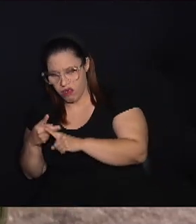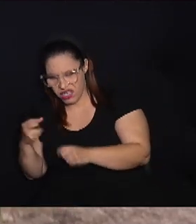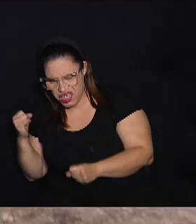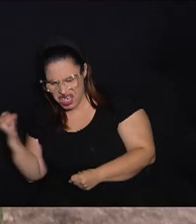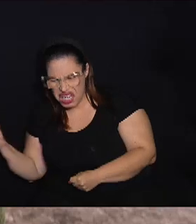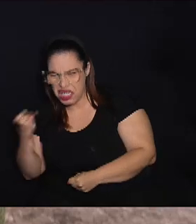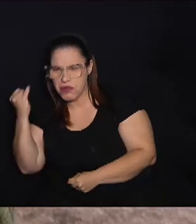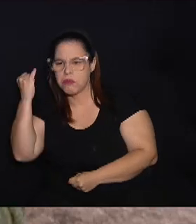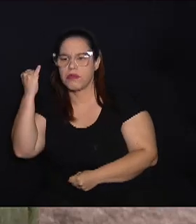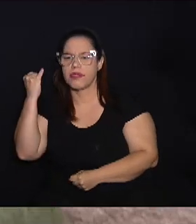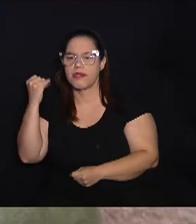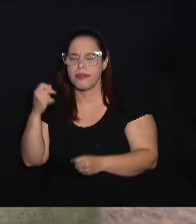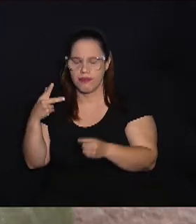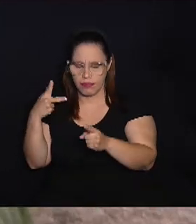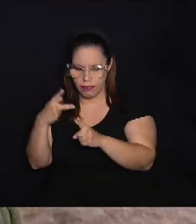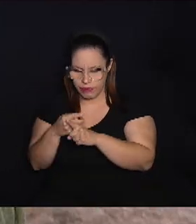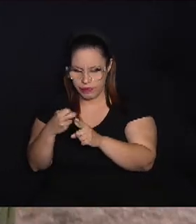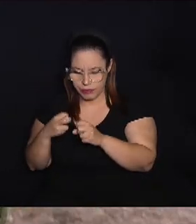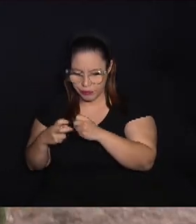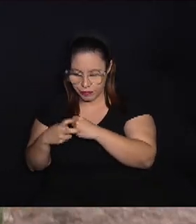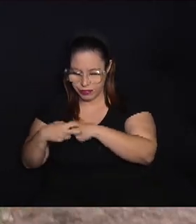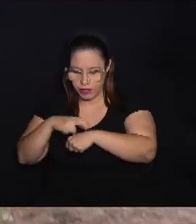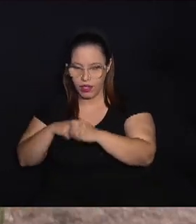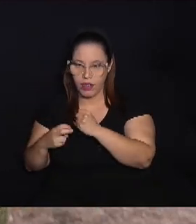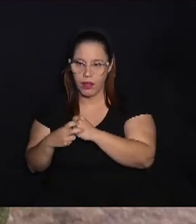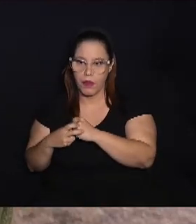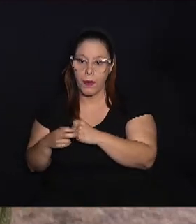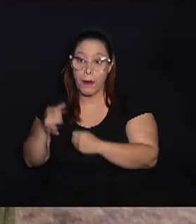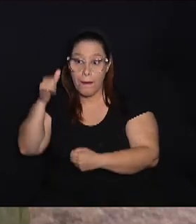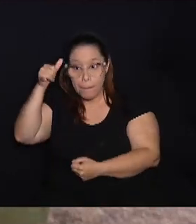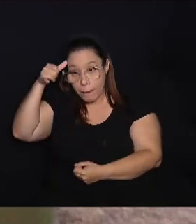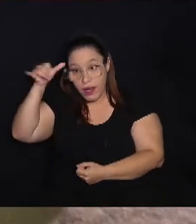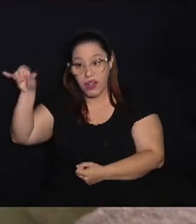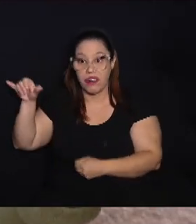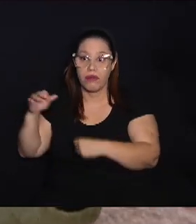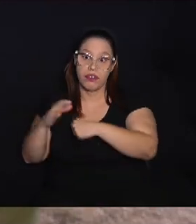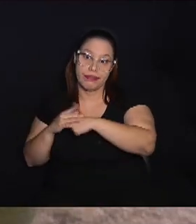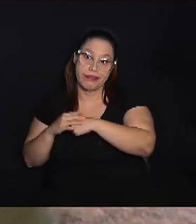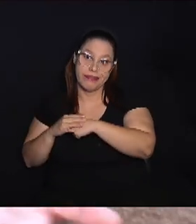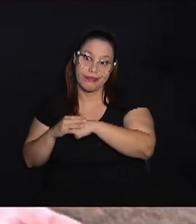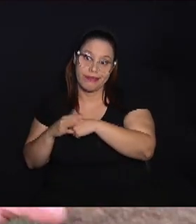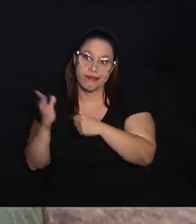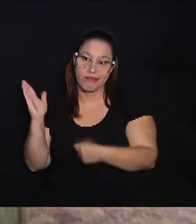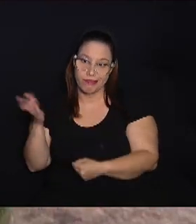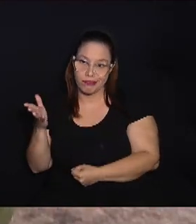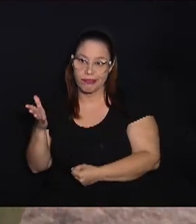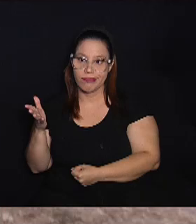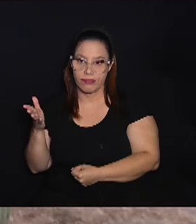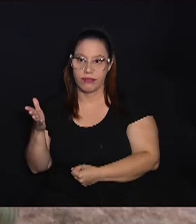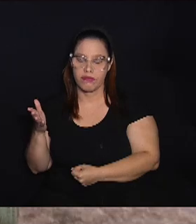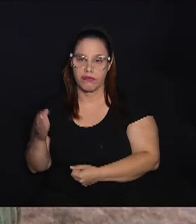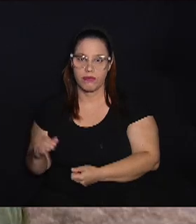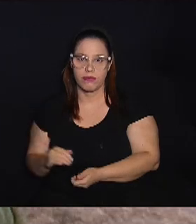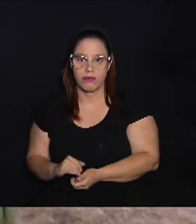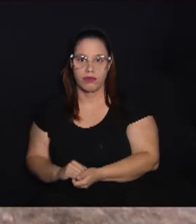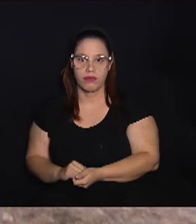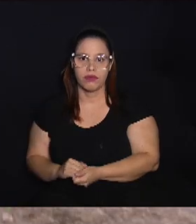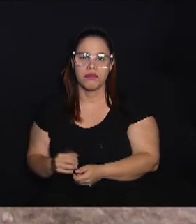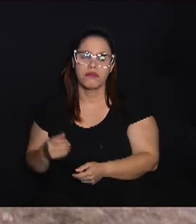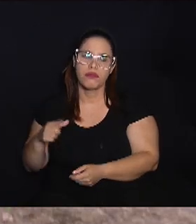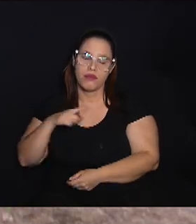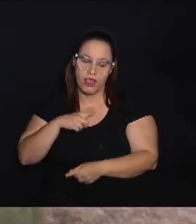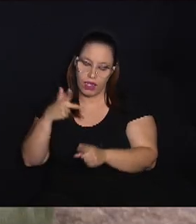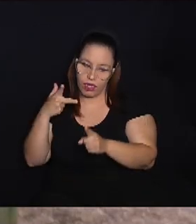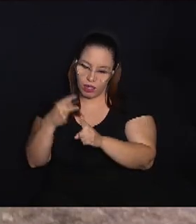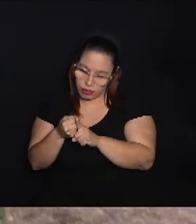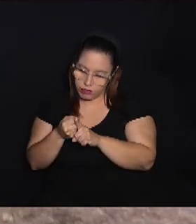então ela é aí a estratégia mais potente para prevenir contra doenças que existe essa condição. Então a gente tem a vacina que é